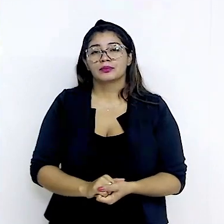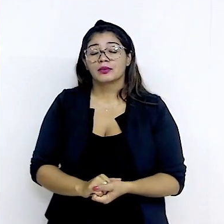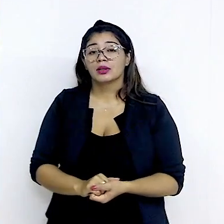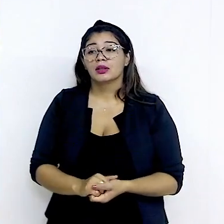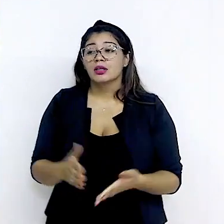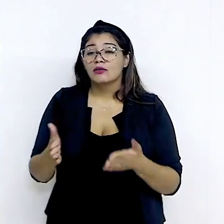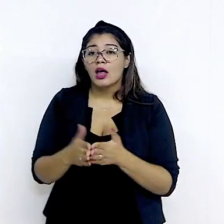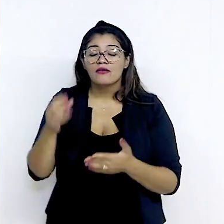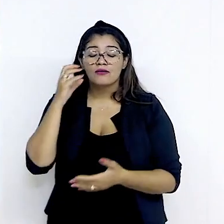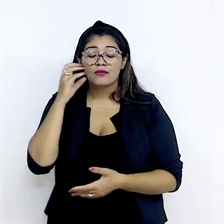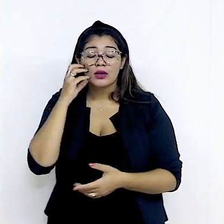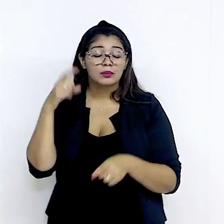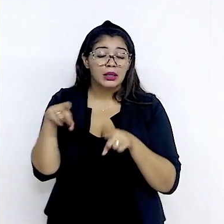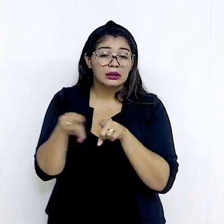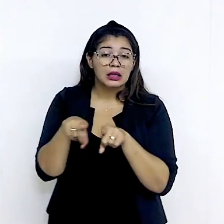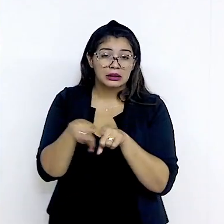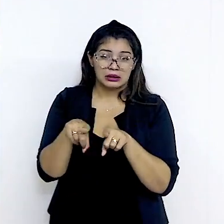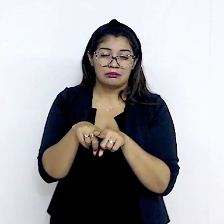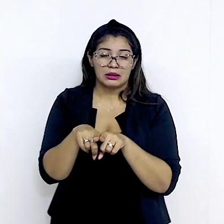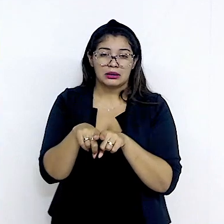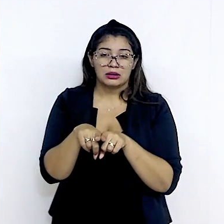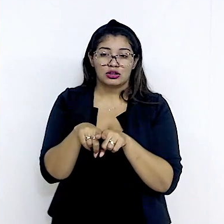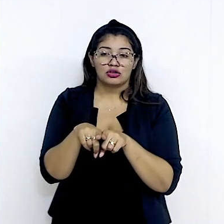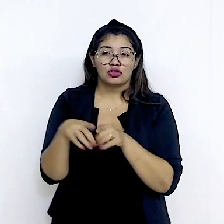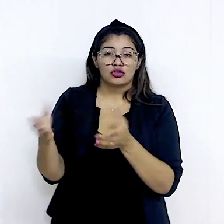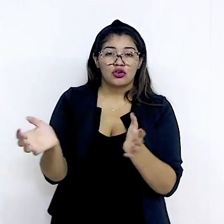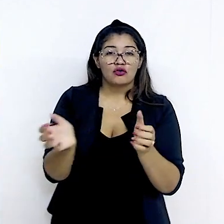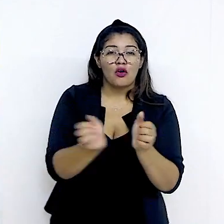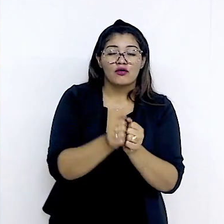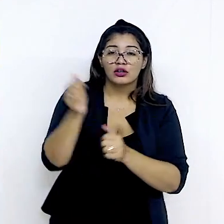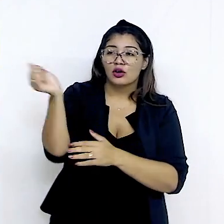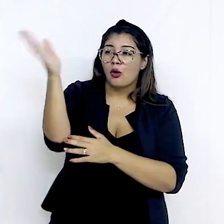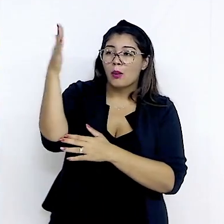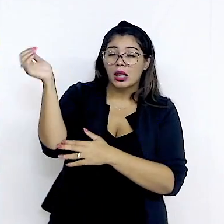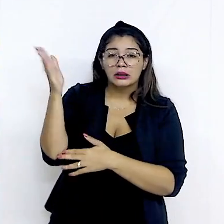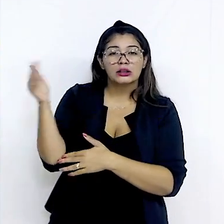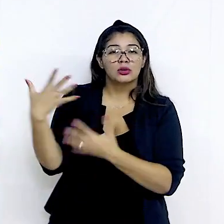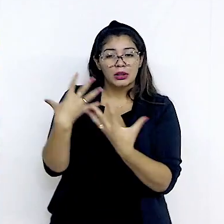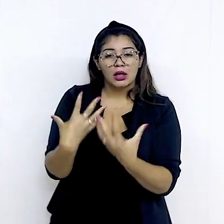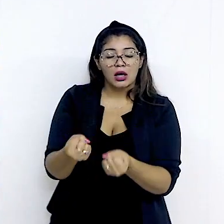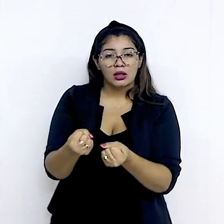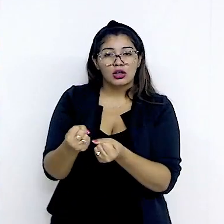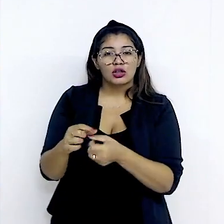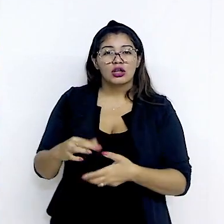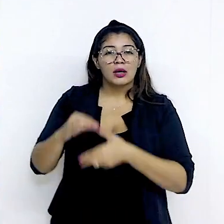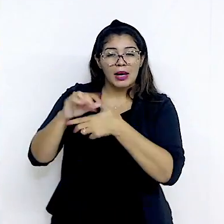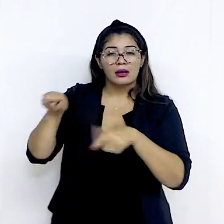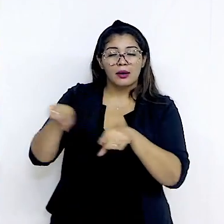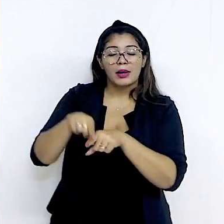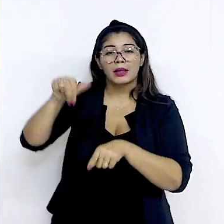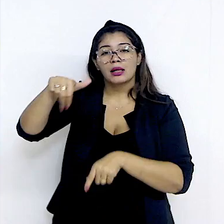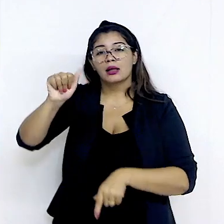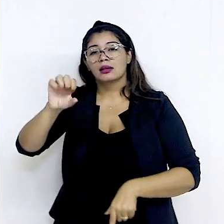os Emirados fazem parte desse convênio que o Brasil acabou de aderir, liderado pela NASA nos